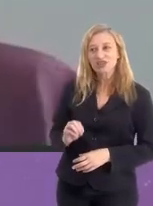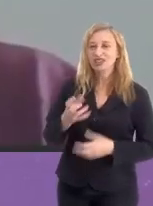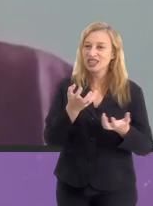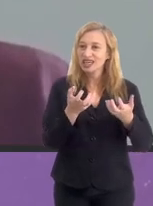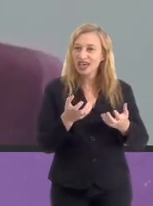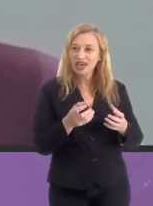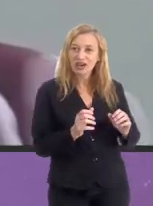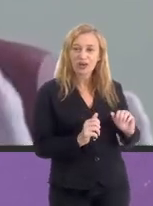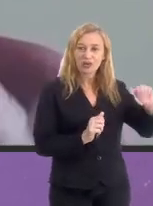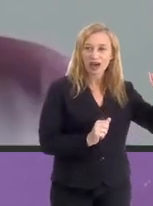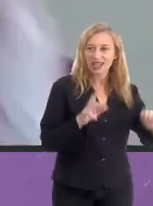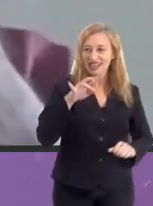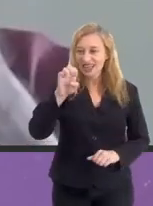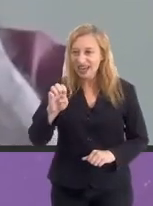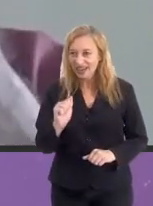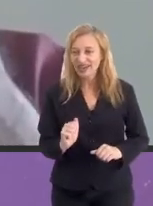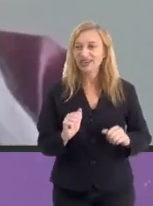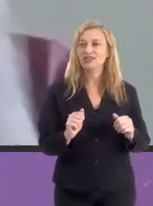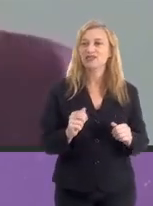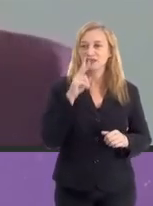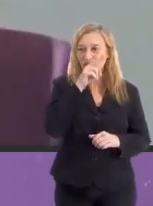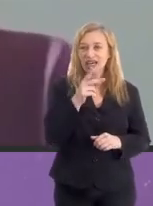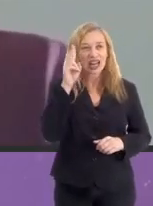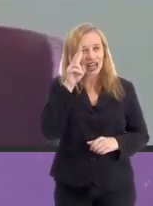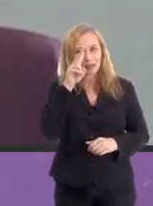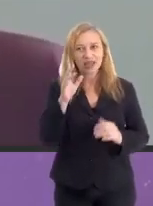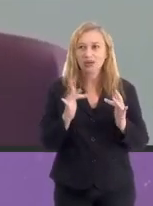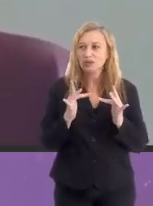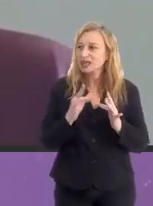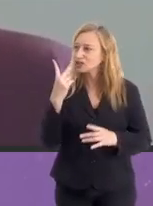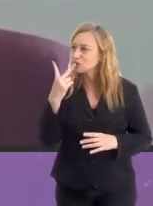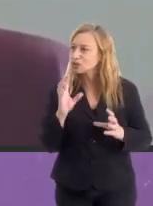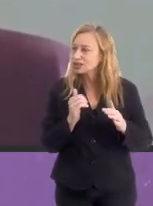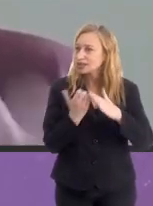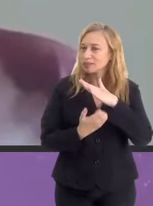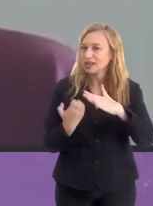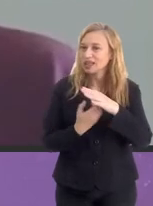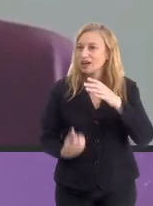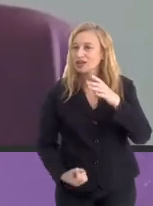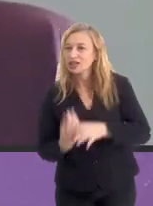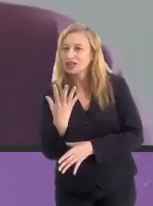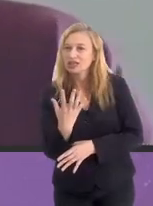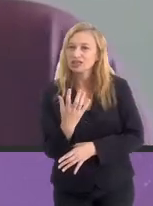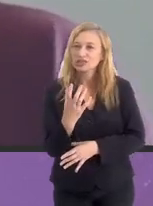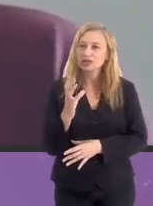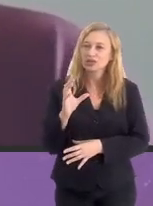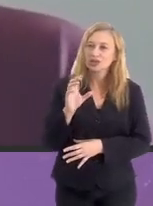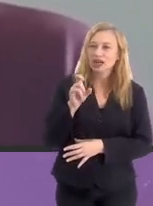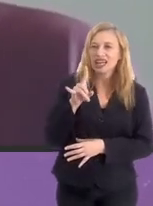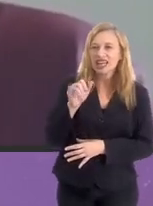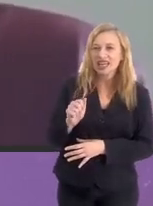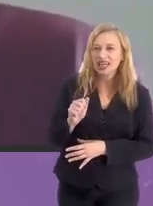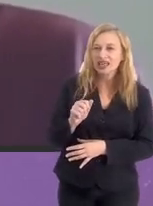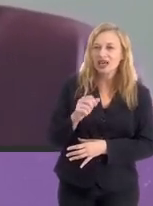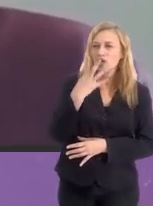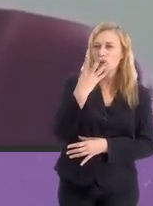seu fala se a gente que é uma série A porta aí lembrei Oi e agora recentemente Fez contato aí de duas empresas para a formação de